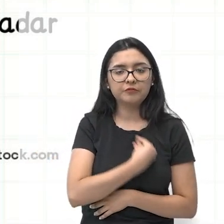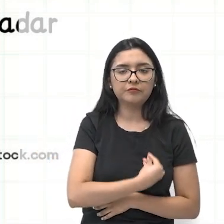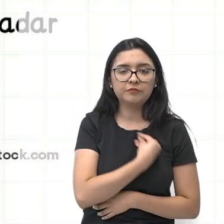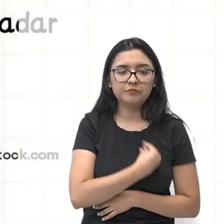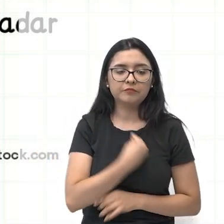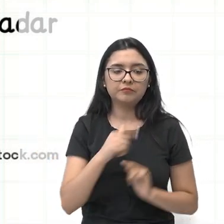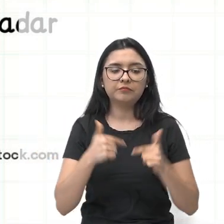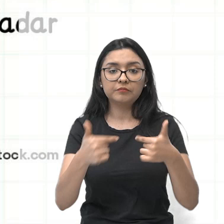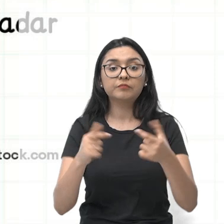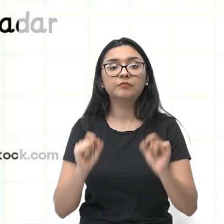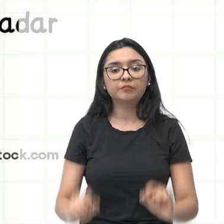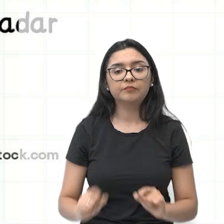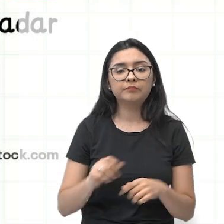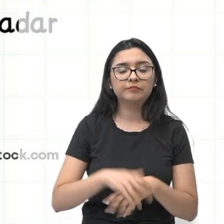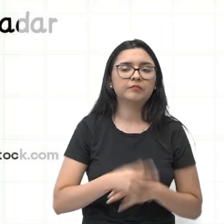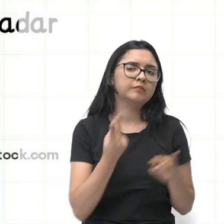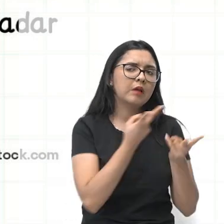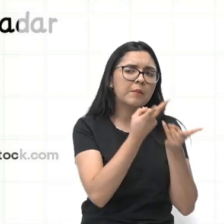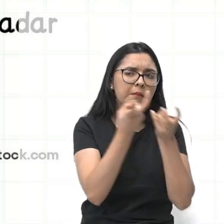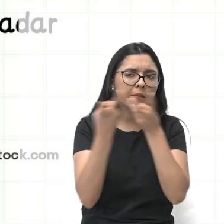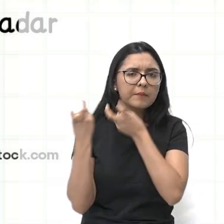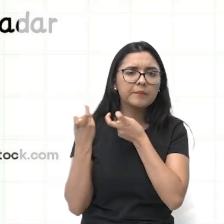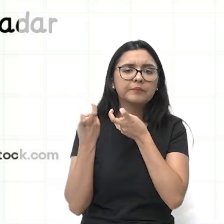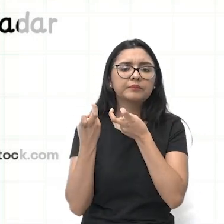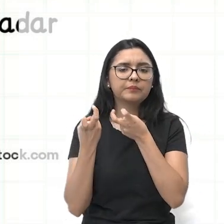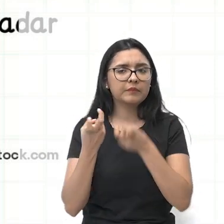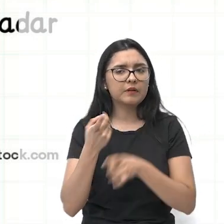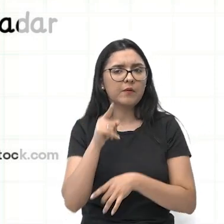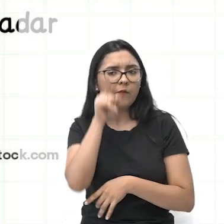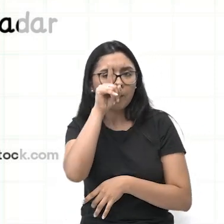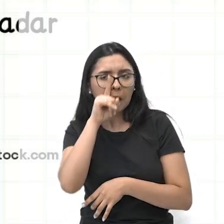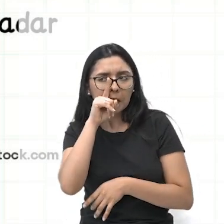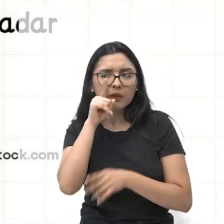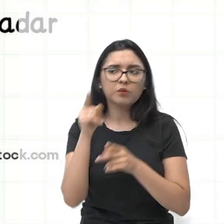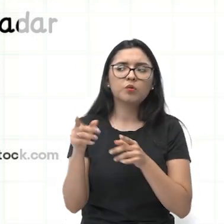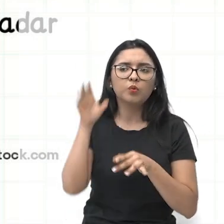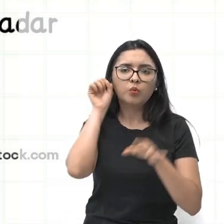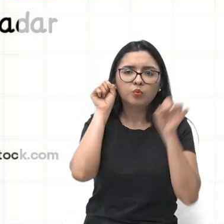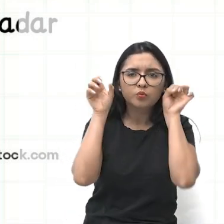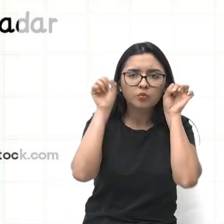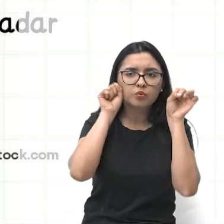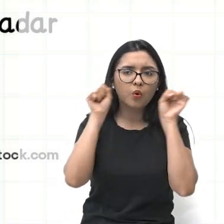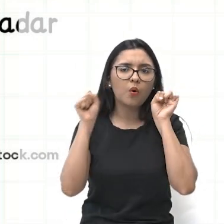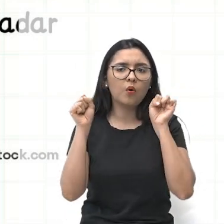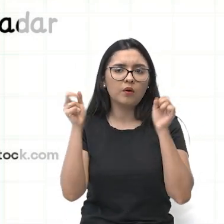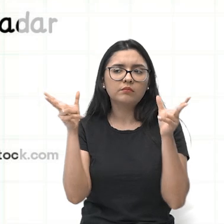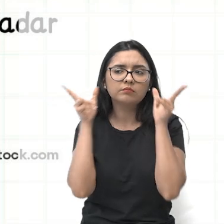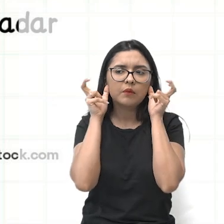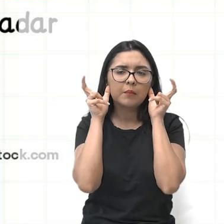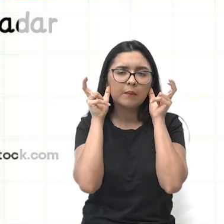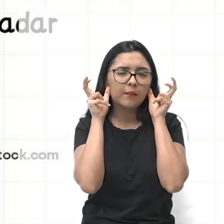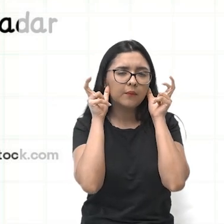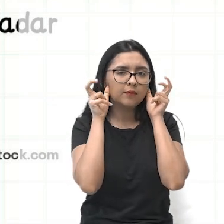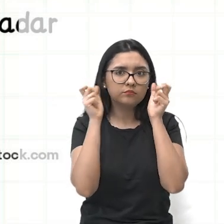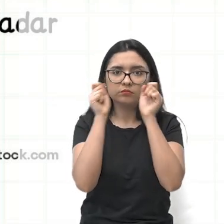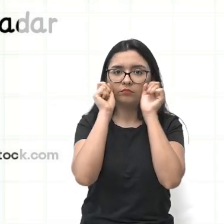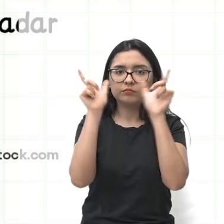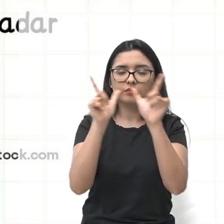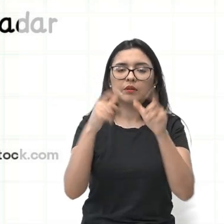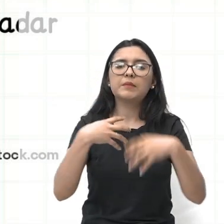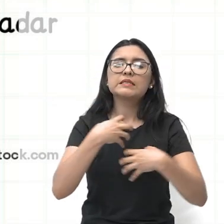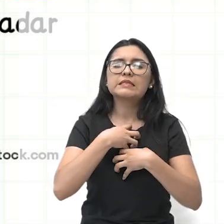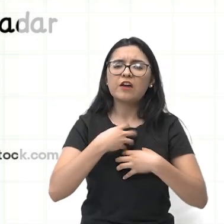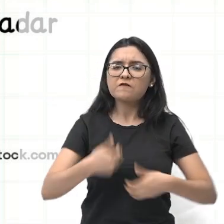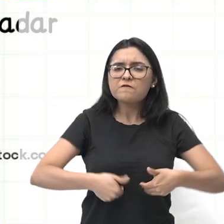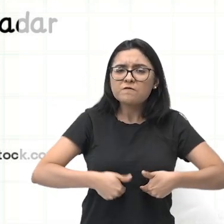né, às imagens de perigo, aos sons de advertência ou sensação de